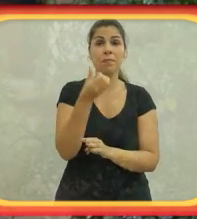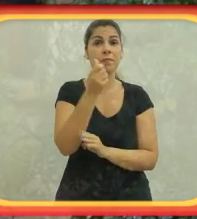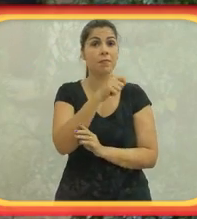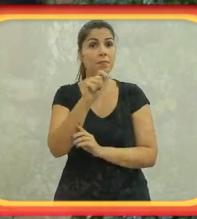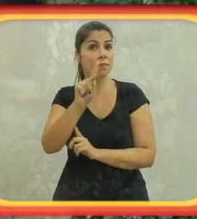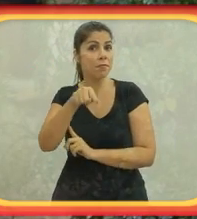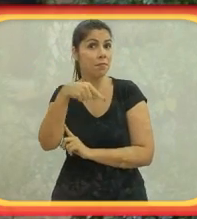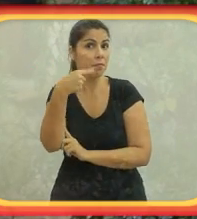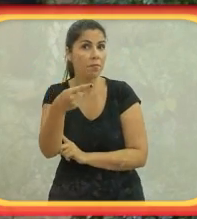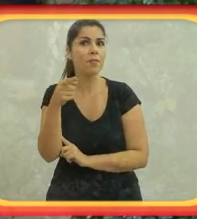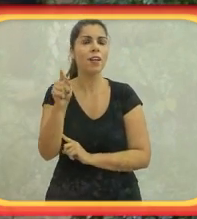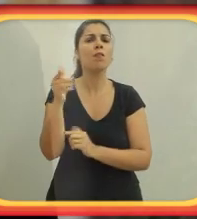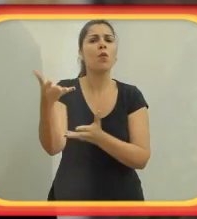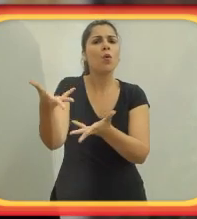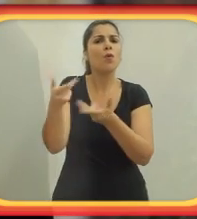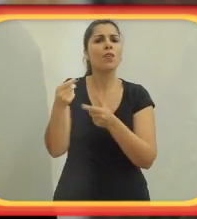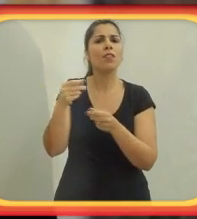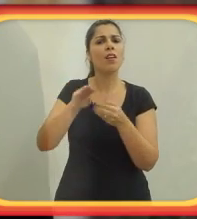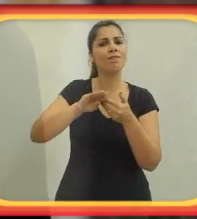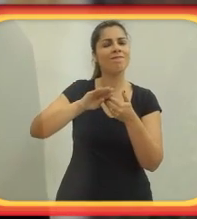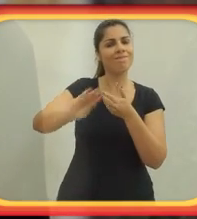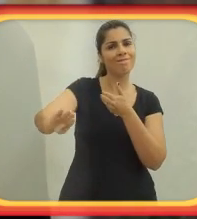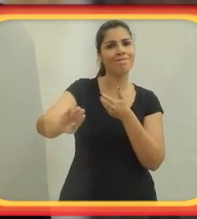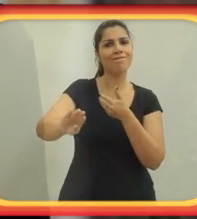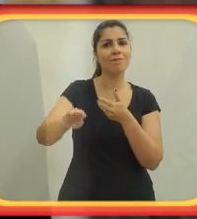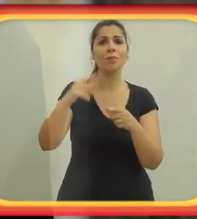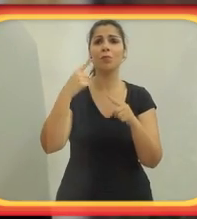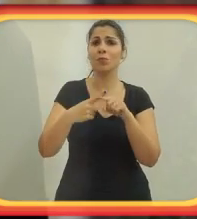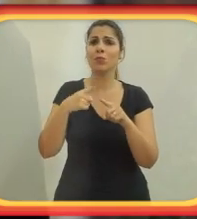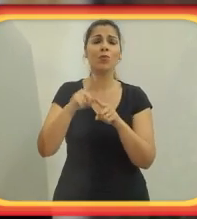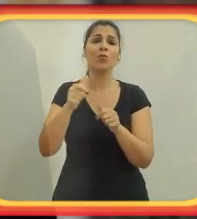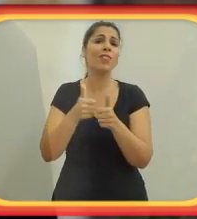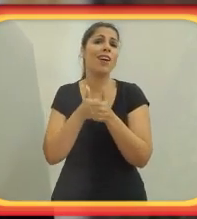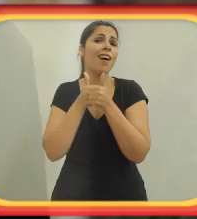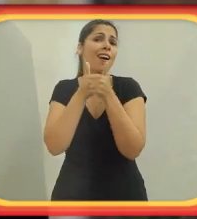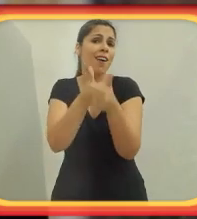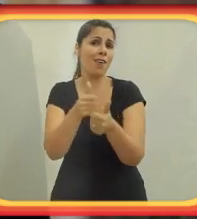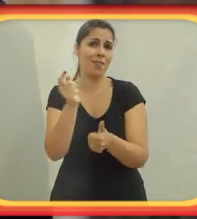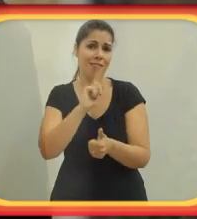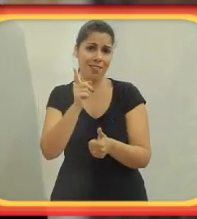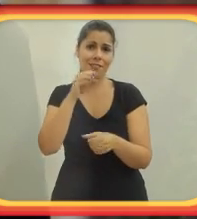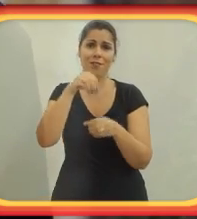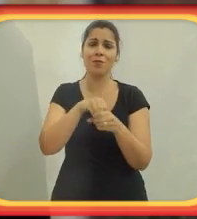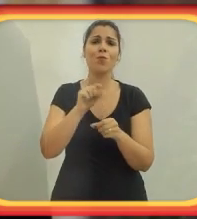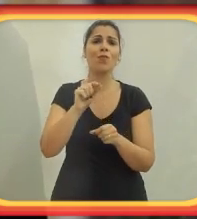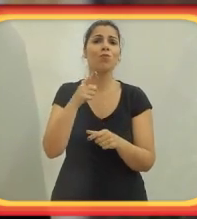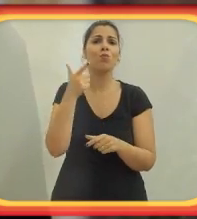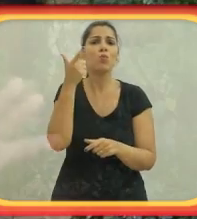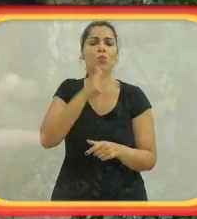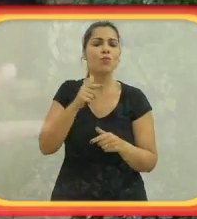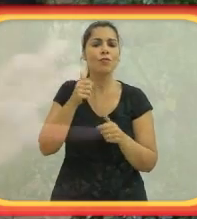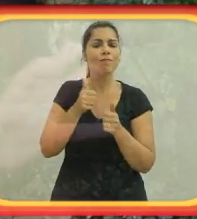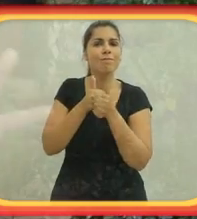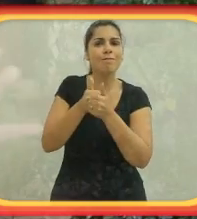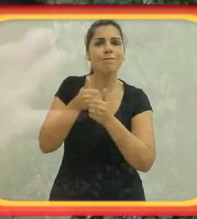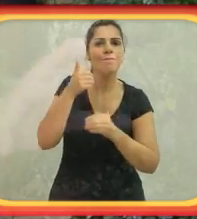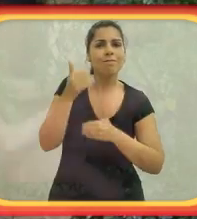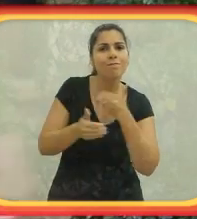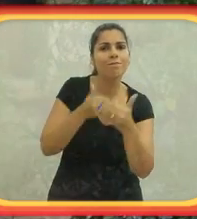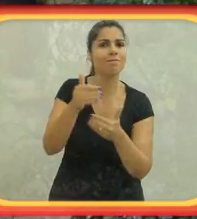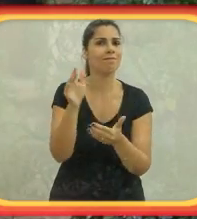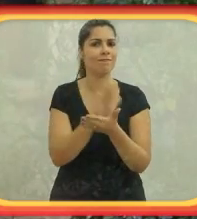deixaram ela entrar. 6 meses depois, ela foi convidada a se retirar porque não estava acompanhando. Ela não tem